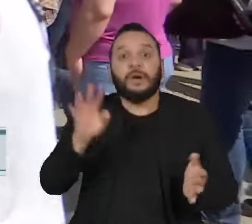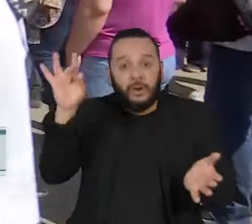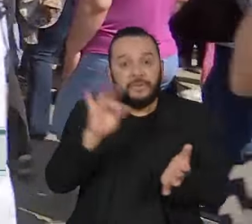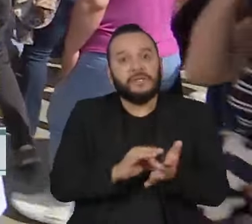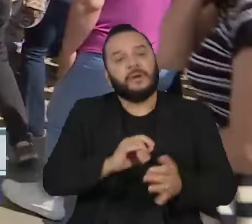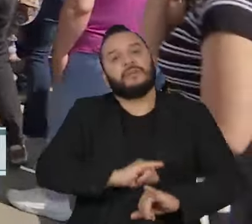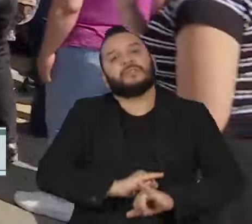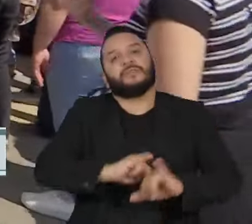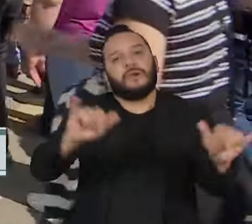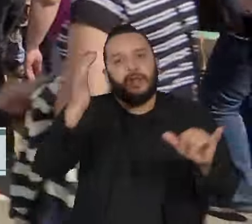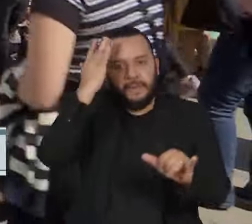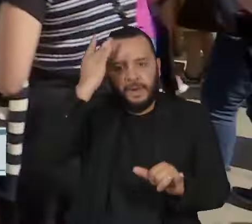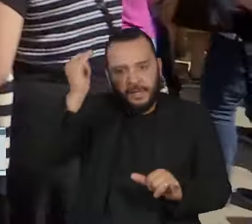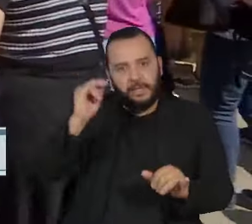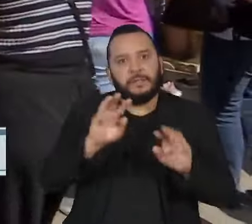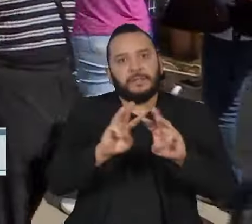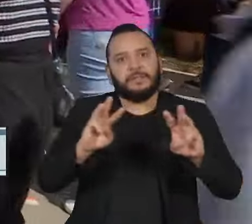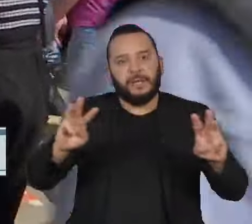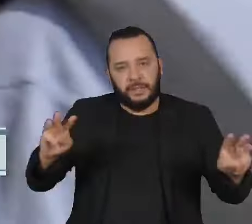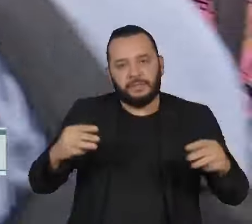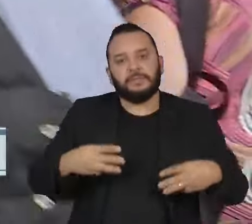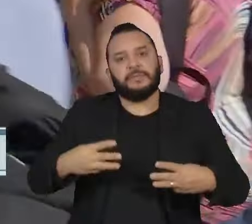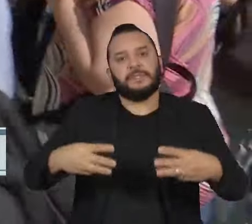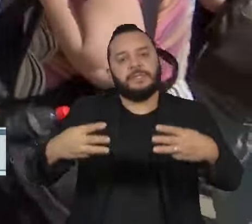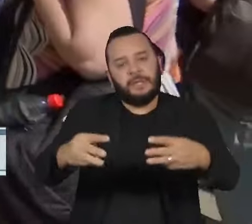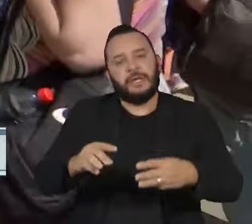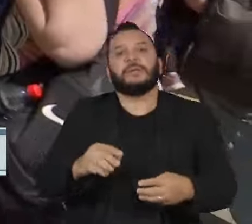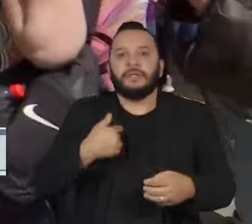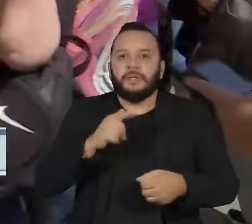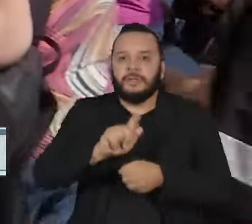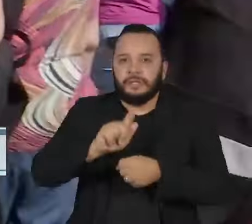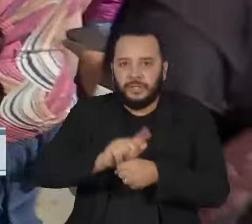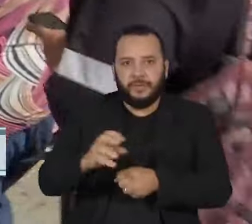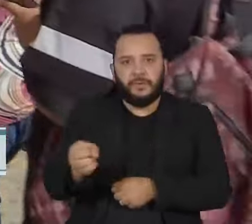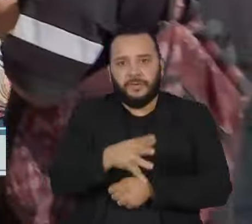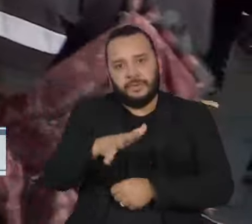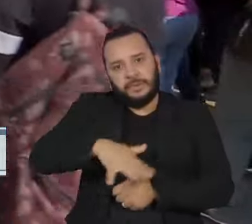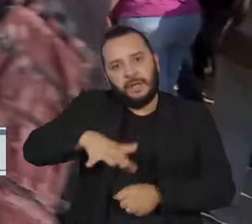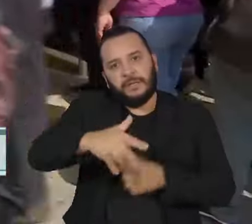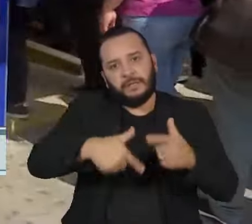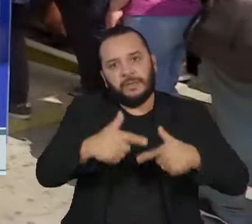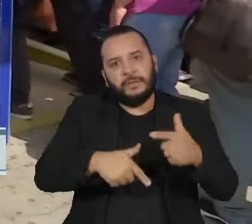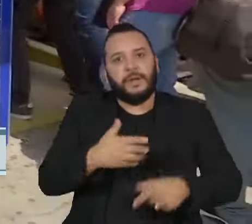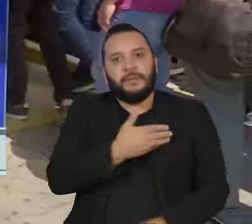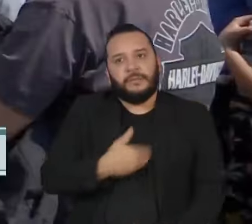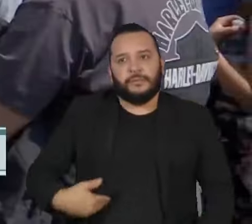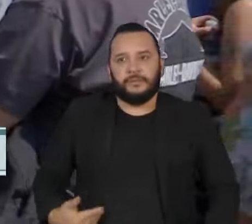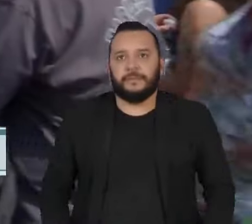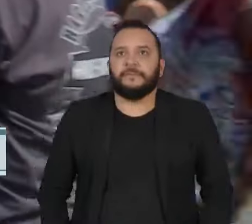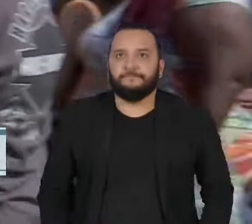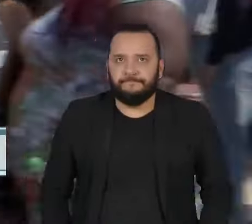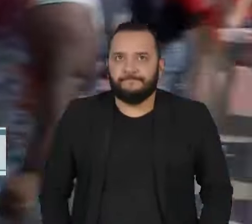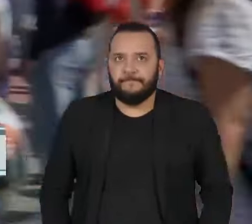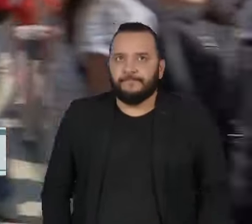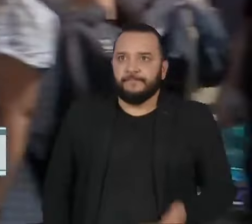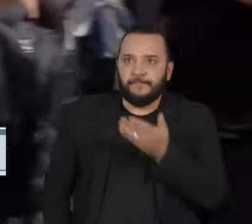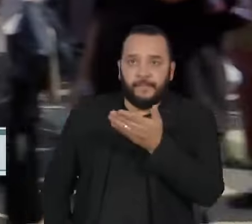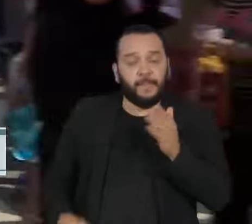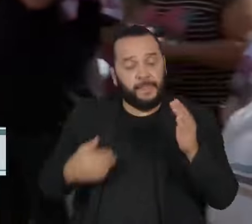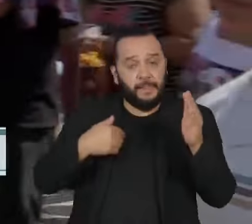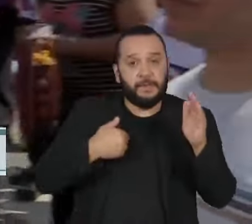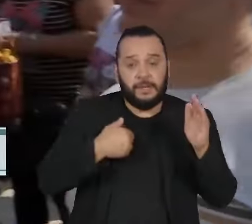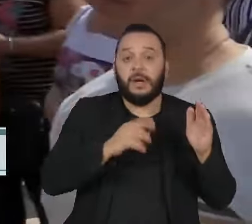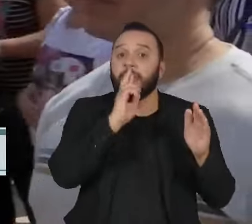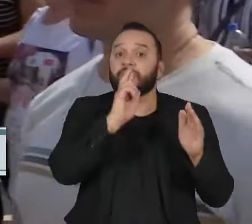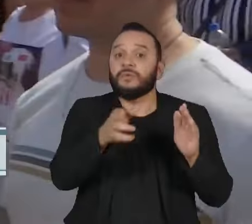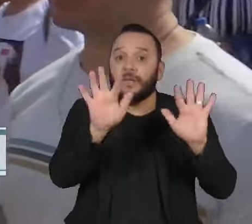site do Ministério da Gestão e Inovação em Serviços Públicos. Segundo o cronograma, o resultado final do